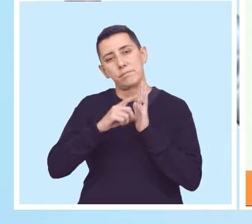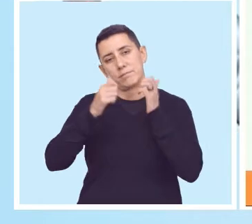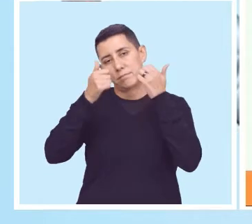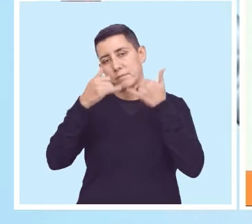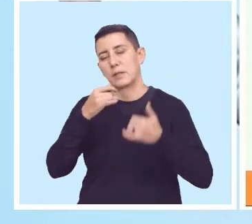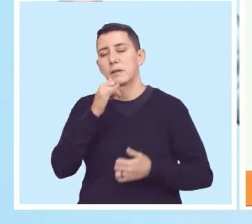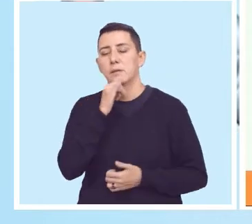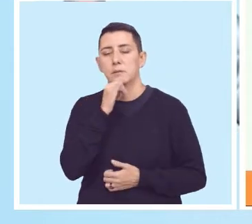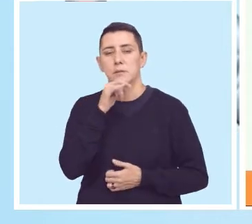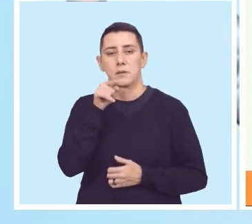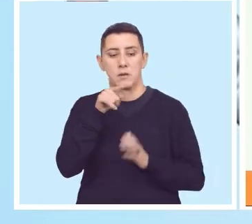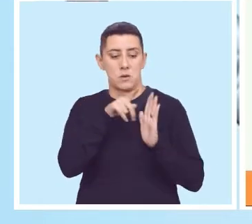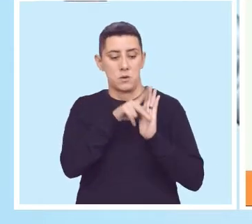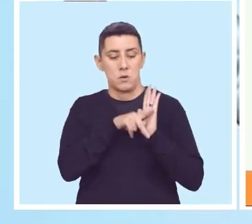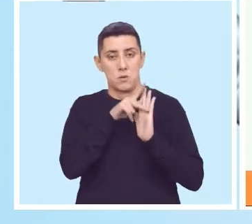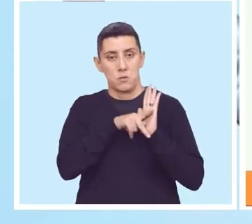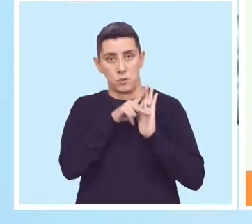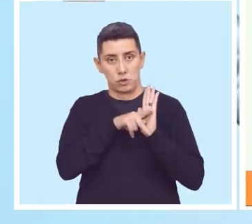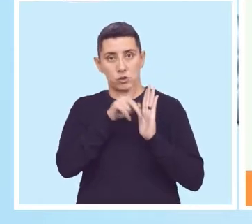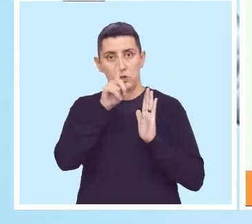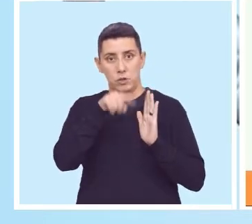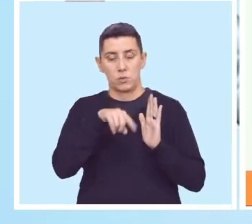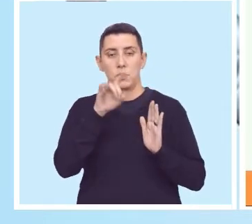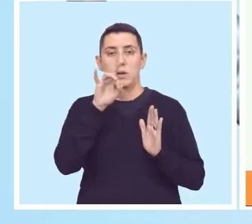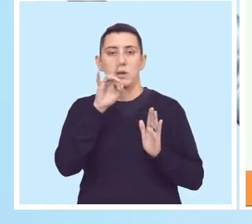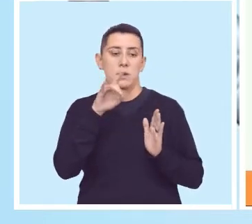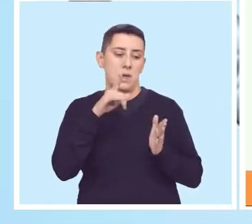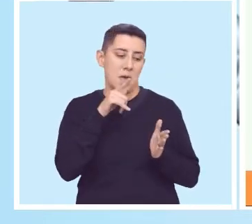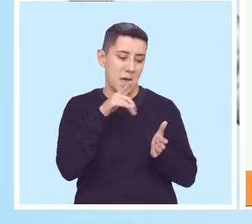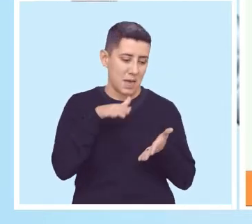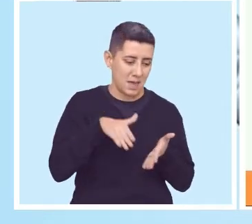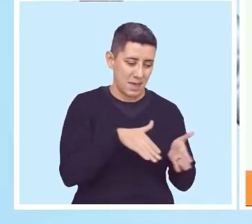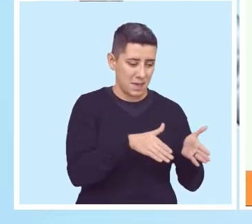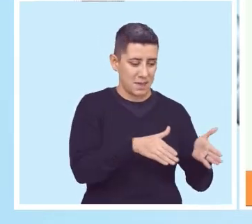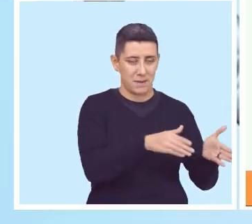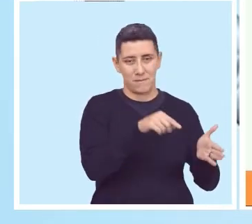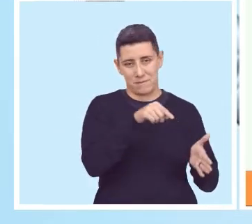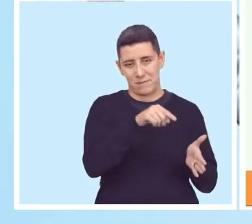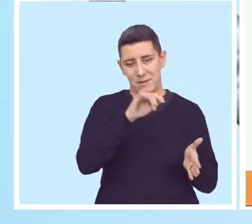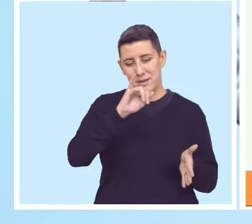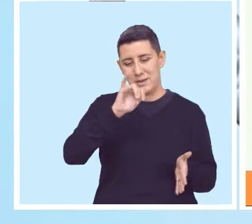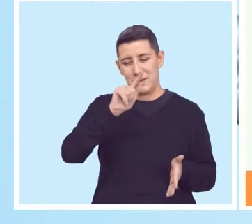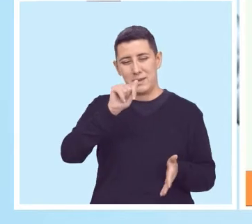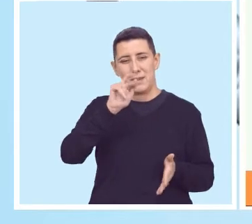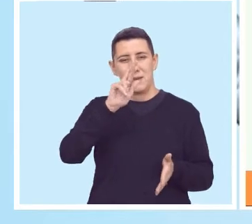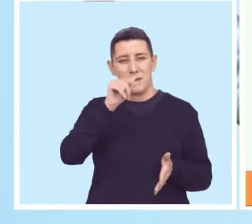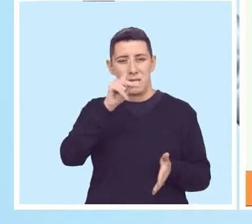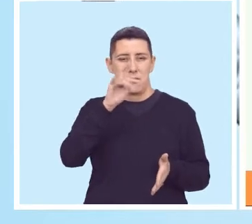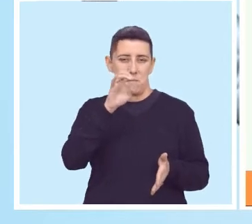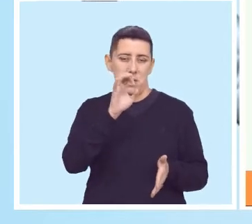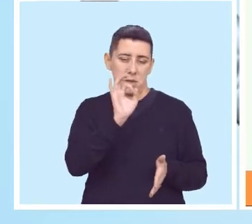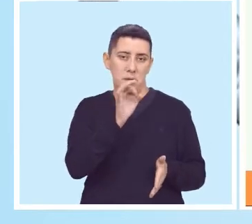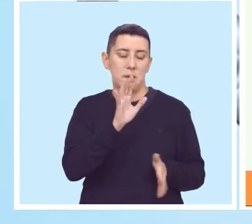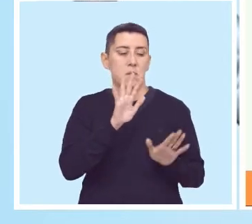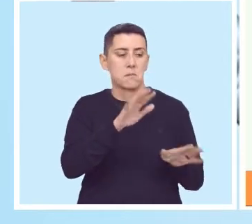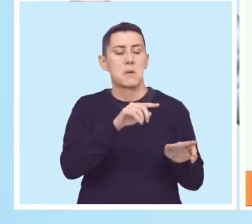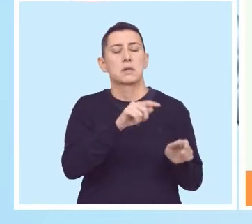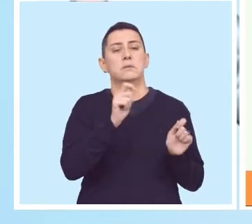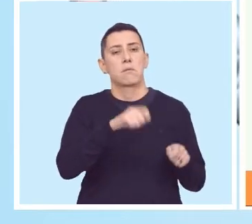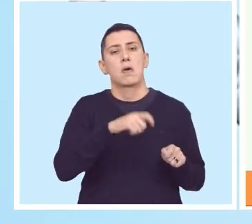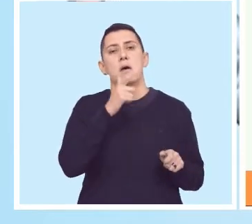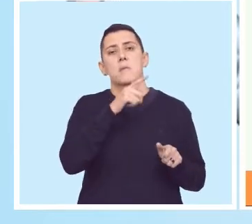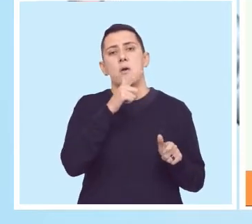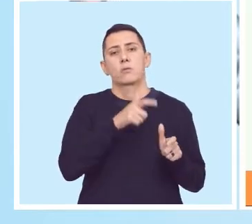de que ele está focado apenas para o Igarapé do 40, nós pensamos ele de uma maneira escalável. A